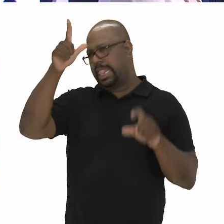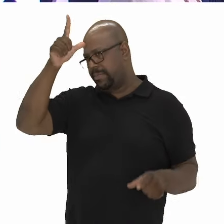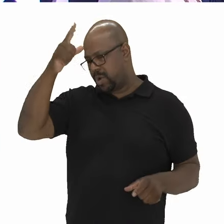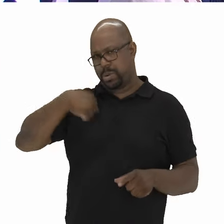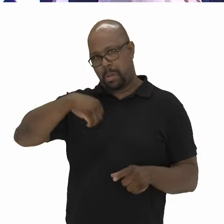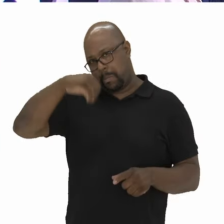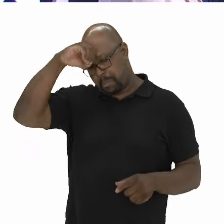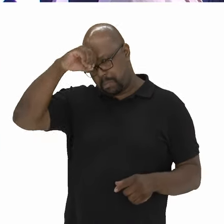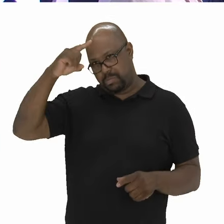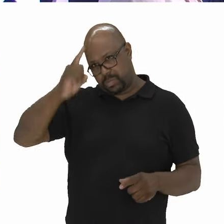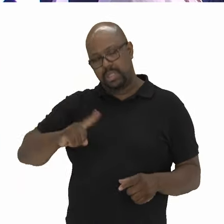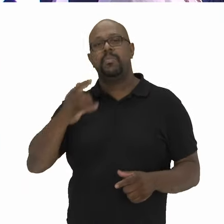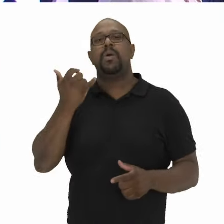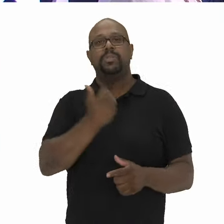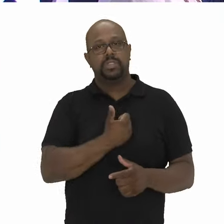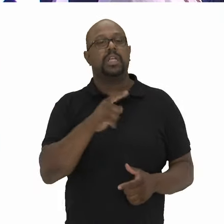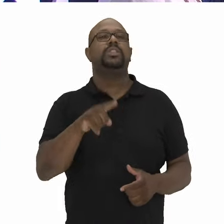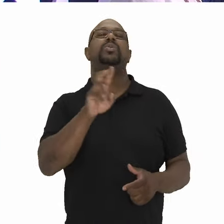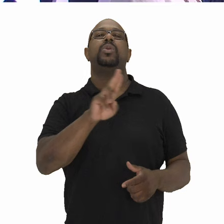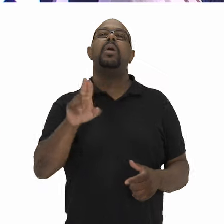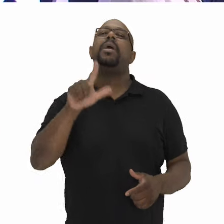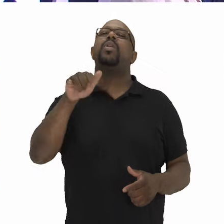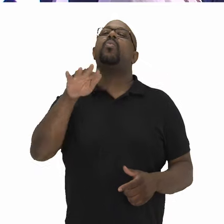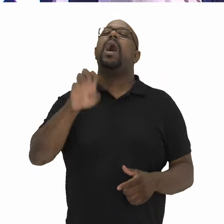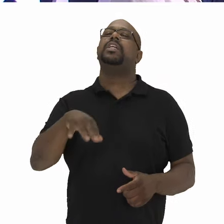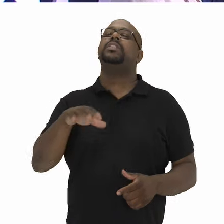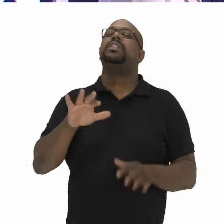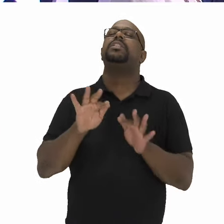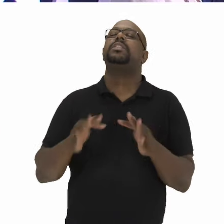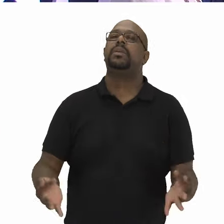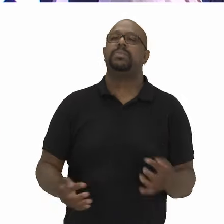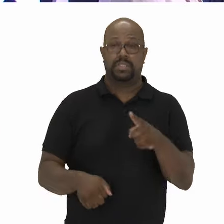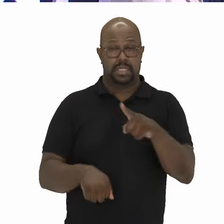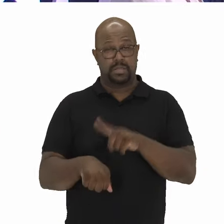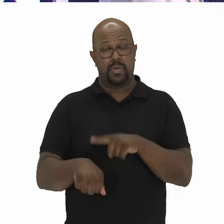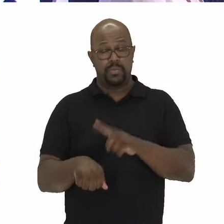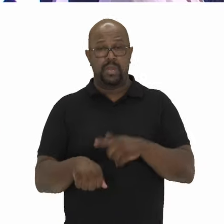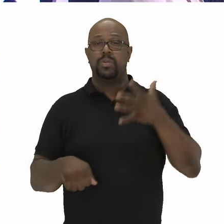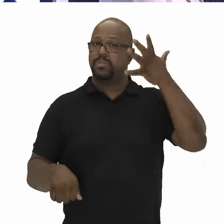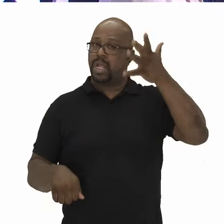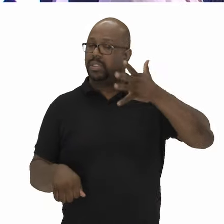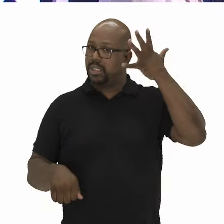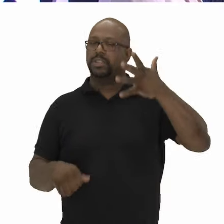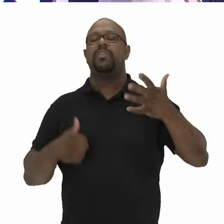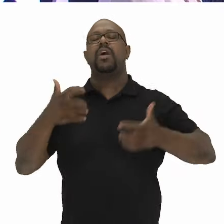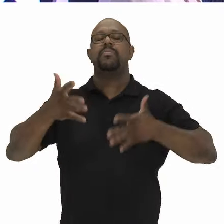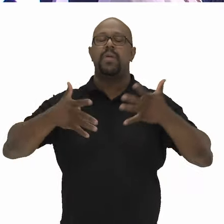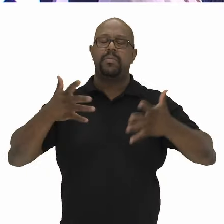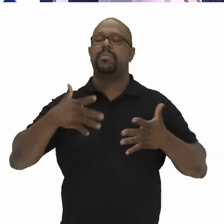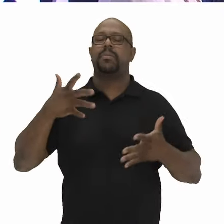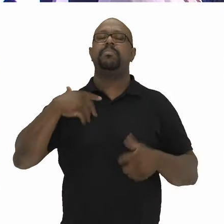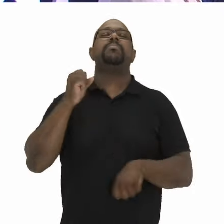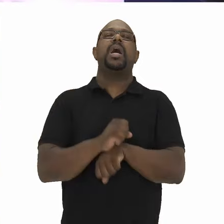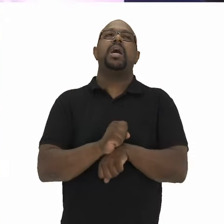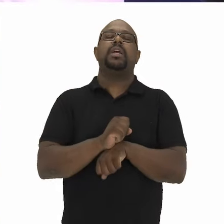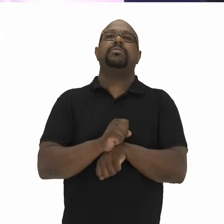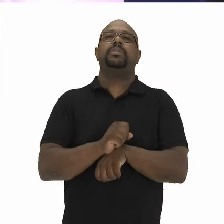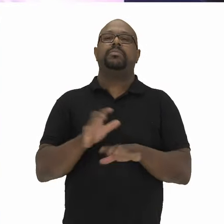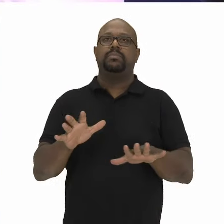escrit em alemão que eu não sabia o que era e depois me disseram era linguagem simples nesse momento o palestrante que tava falando